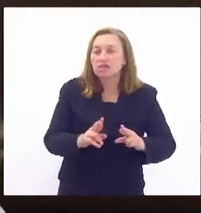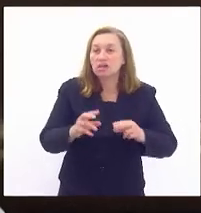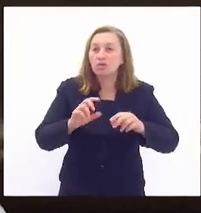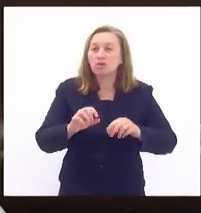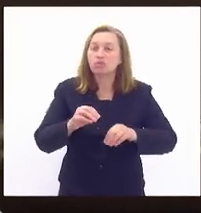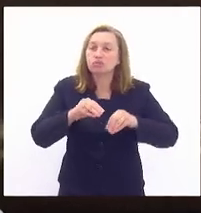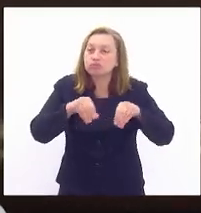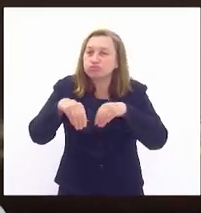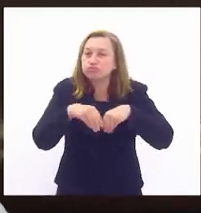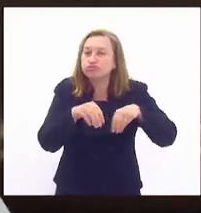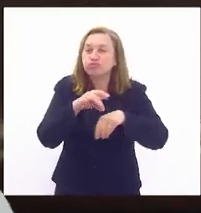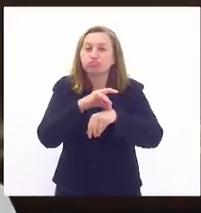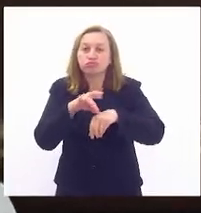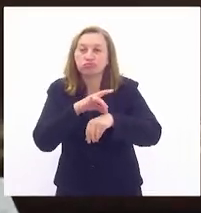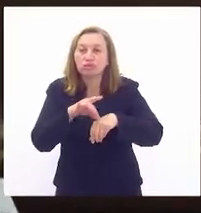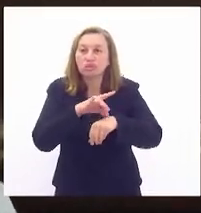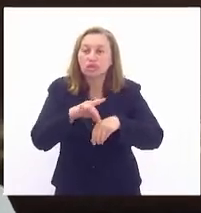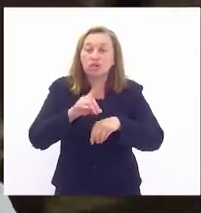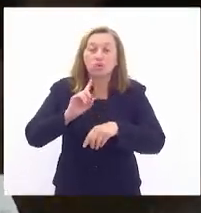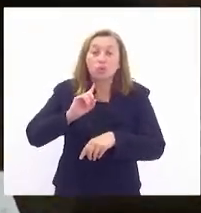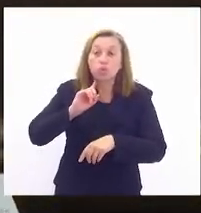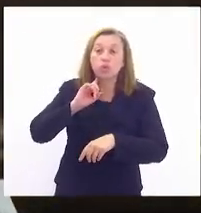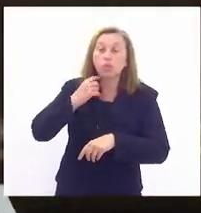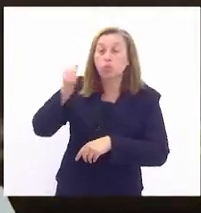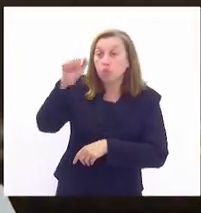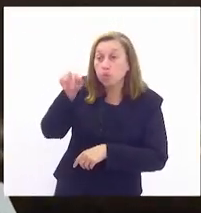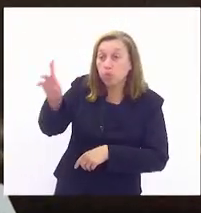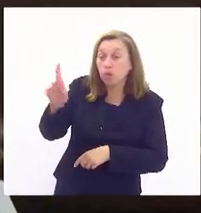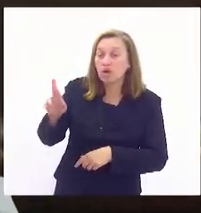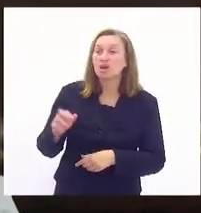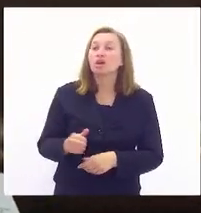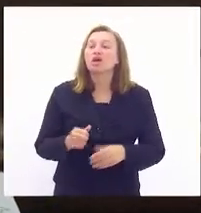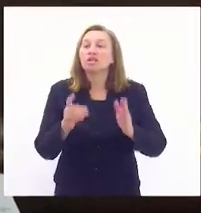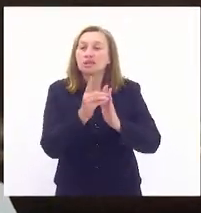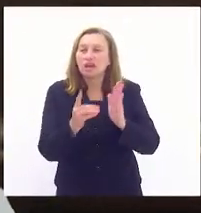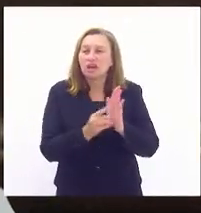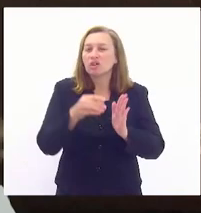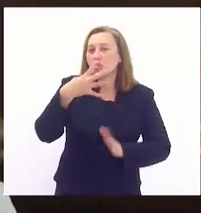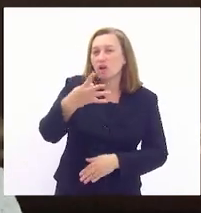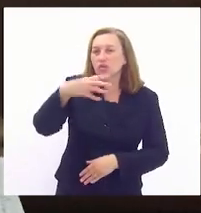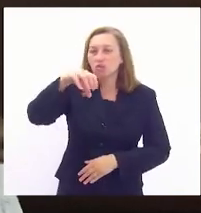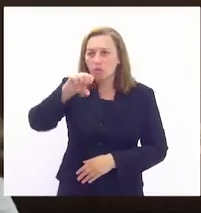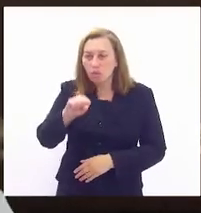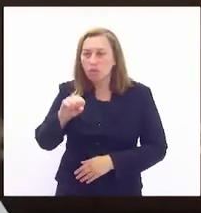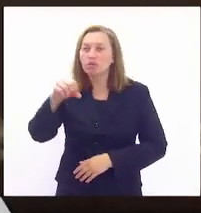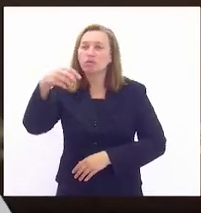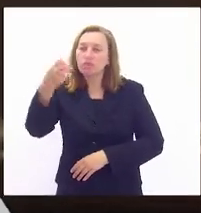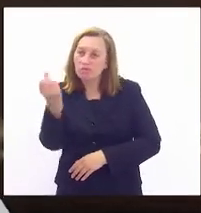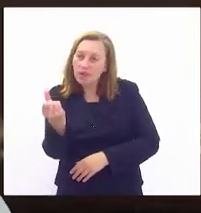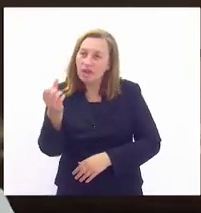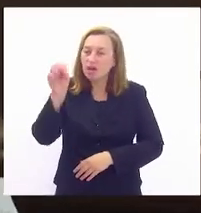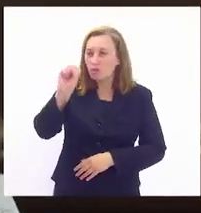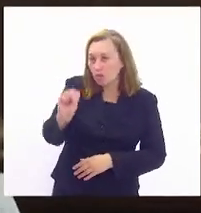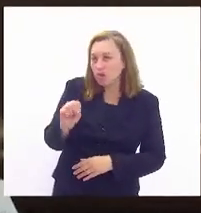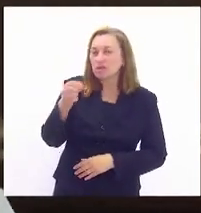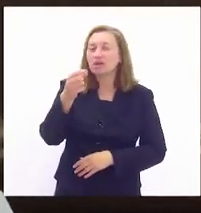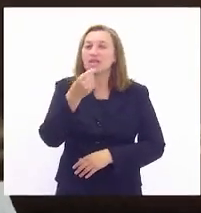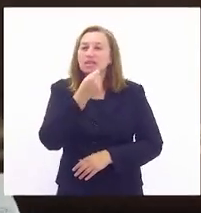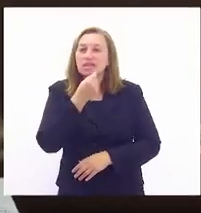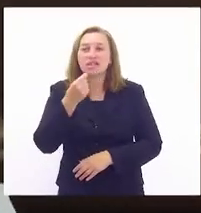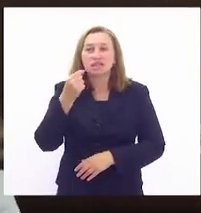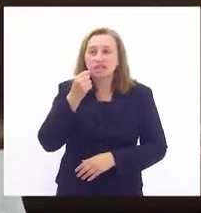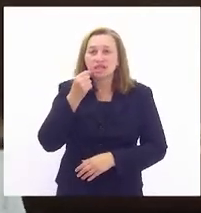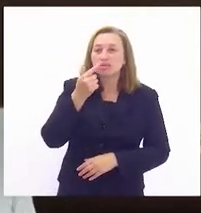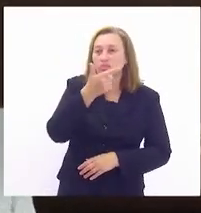Volta Redonda, e foi a partir daí que o decreto 48668 de setembro de 2023, é fresquinho, né, desse